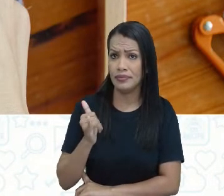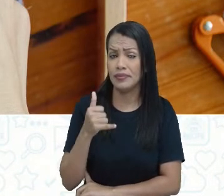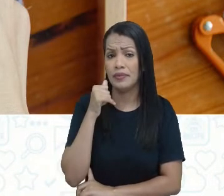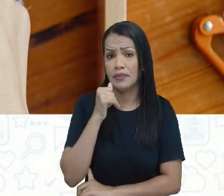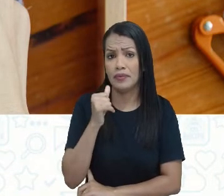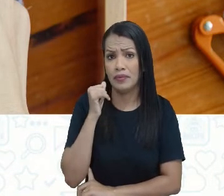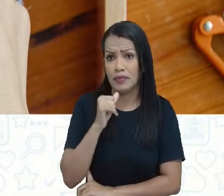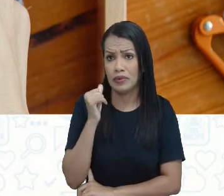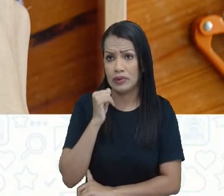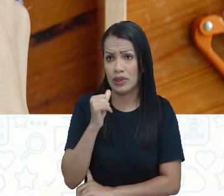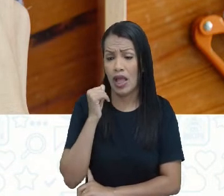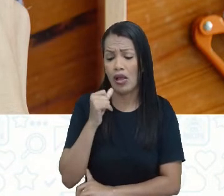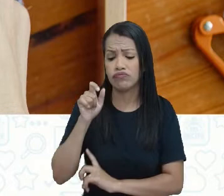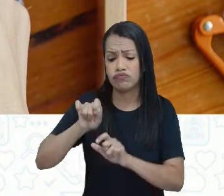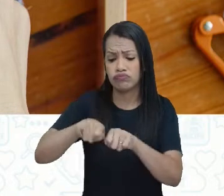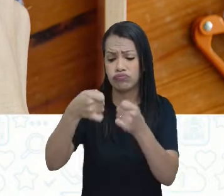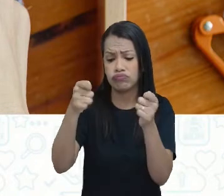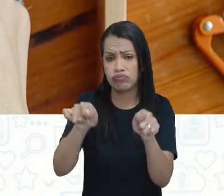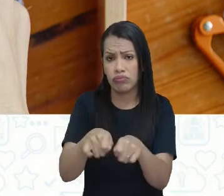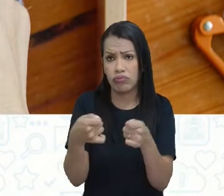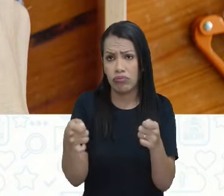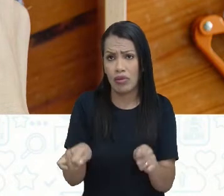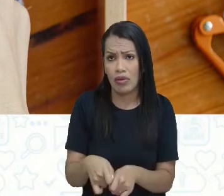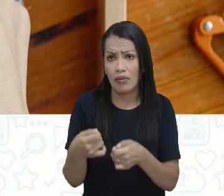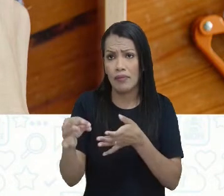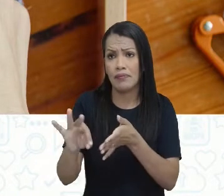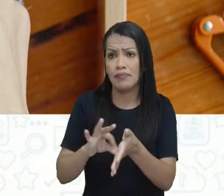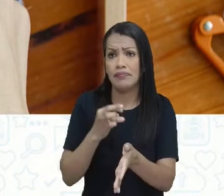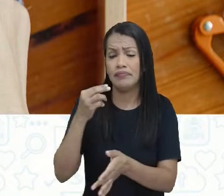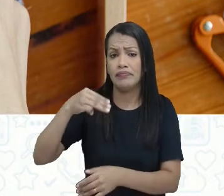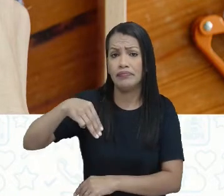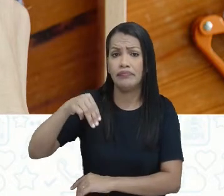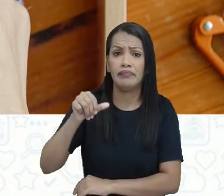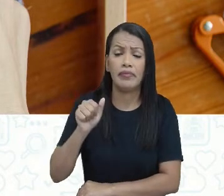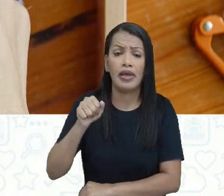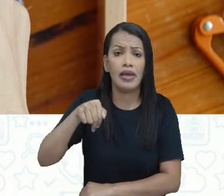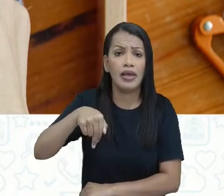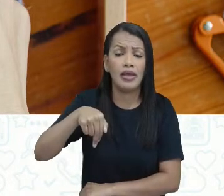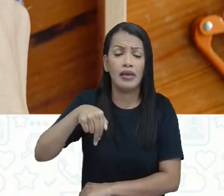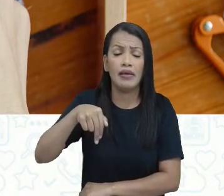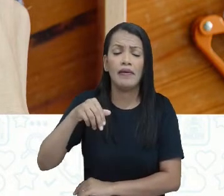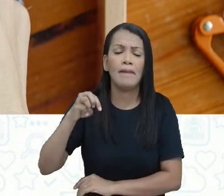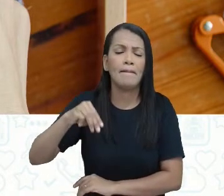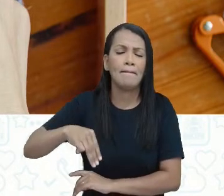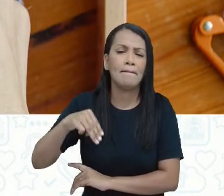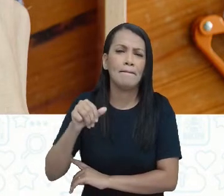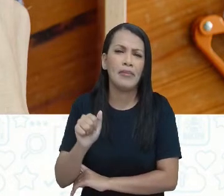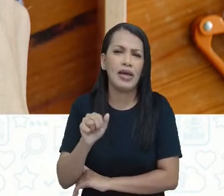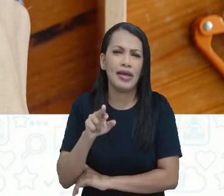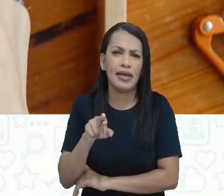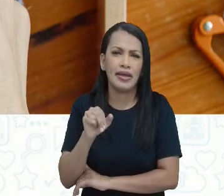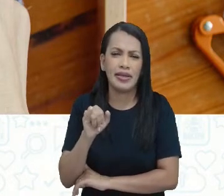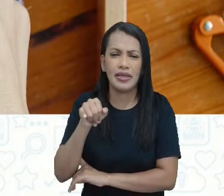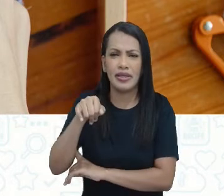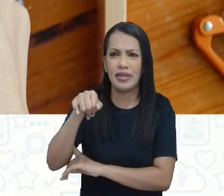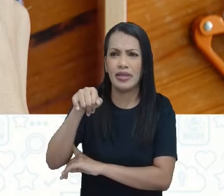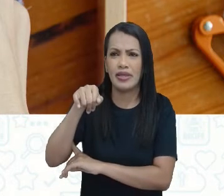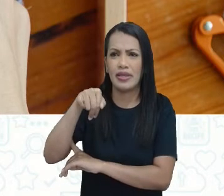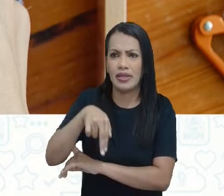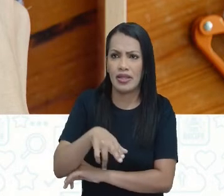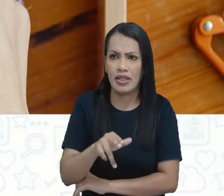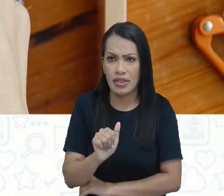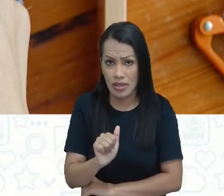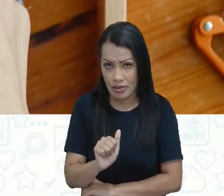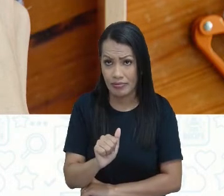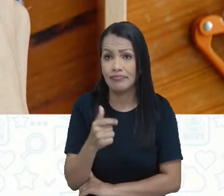Colasanti. A gente está sempre trazendo essa autora para vocês, porque ela está disponível na Árvore do Livro, que é uma plataforma, né, um